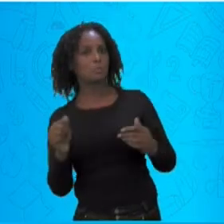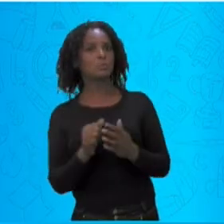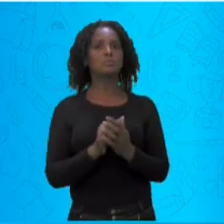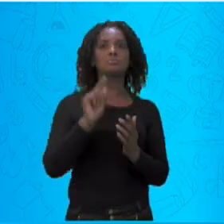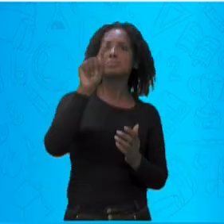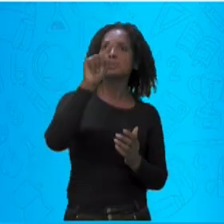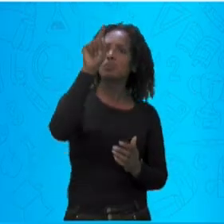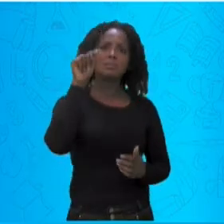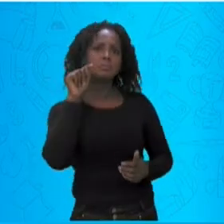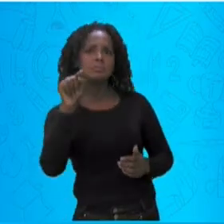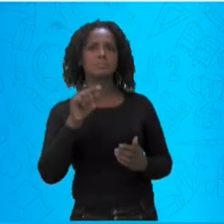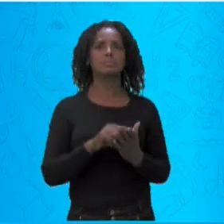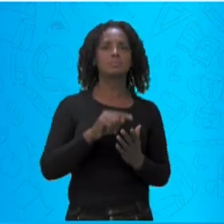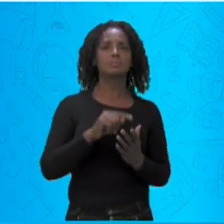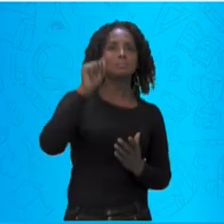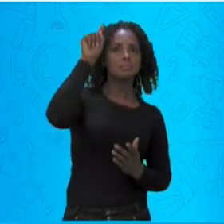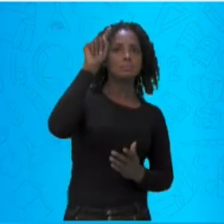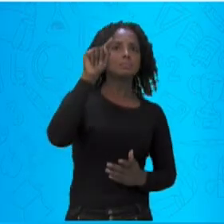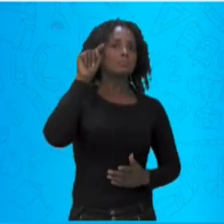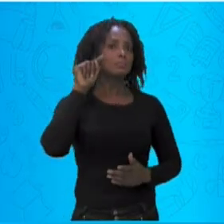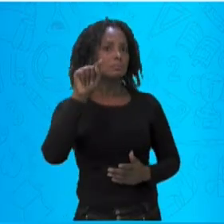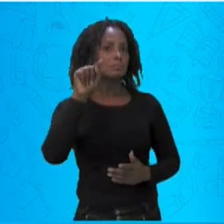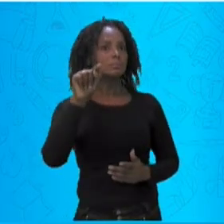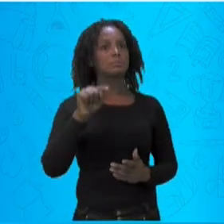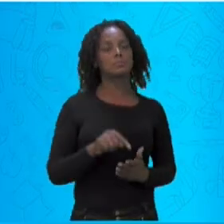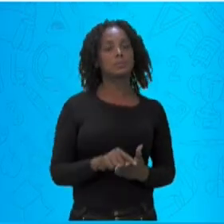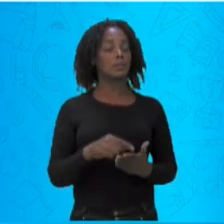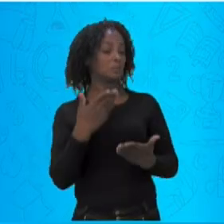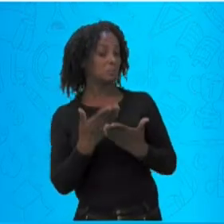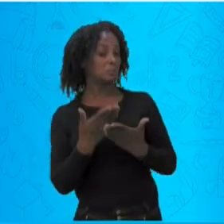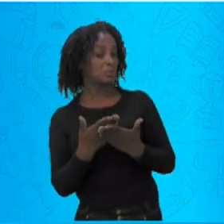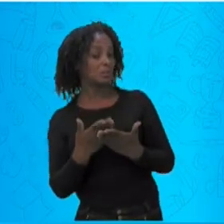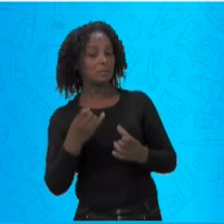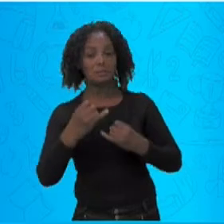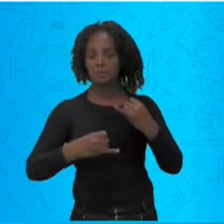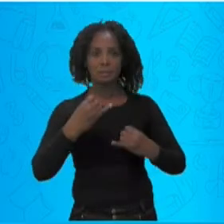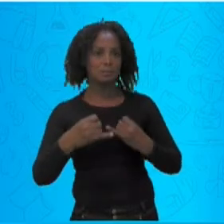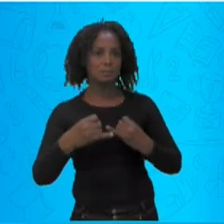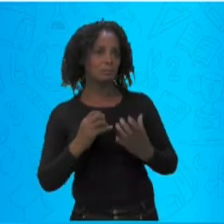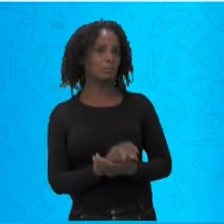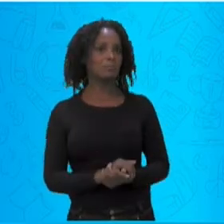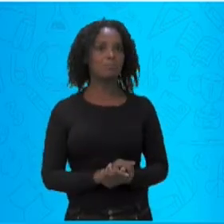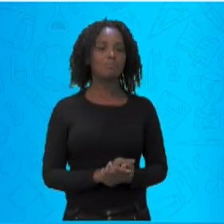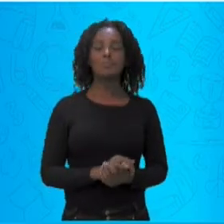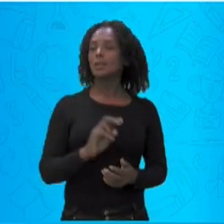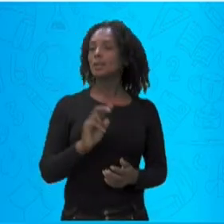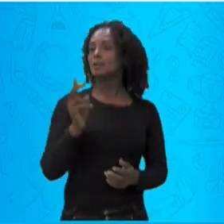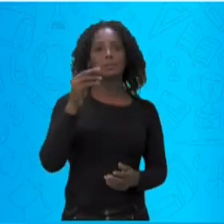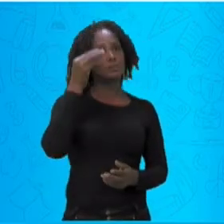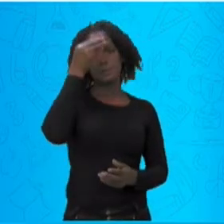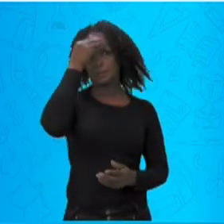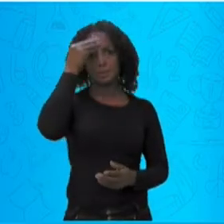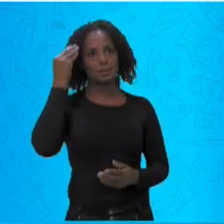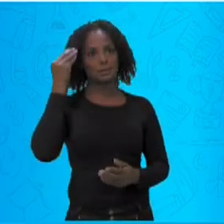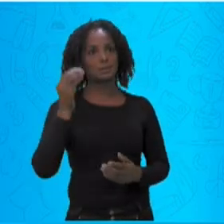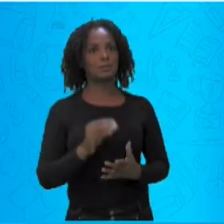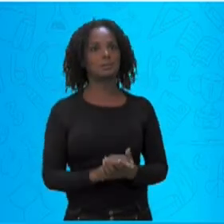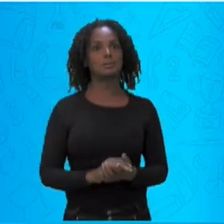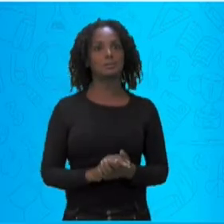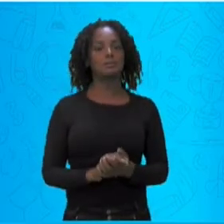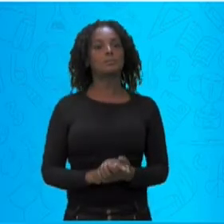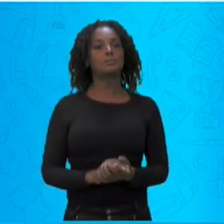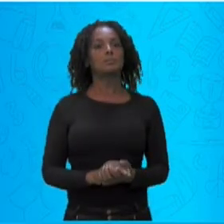exclamação. Você vai estar estudando e brincando ao mesmo tempo. Não se esqueça de realizar